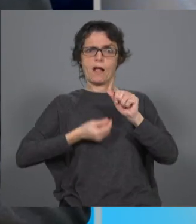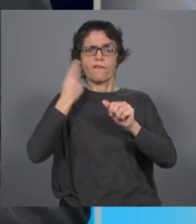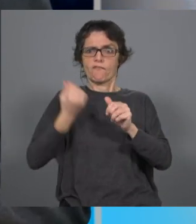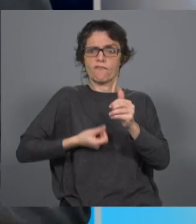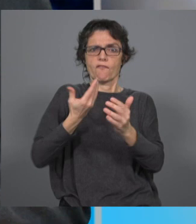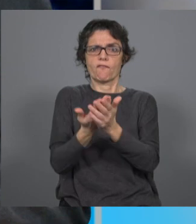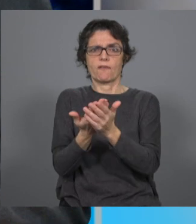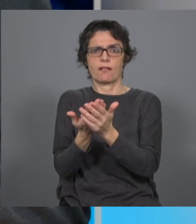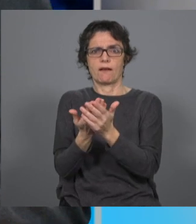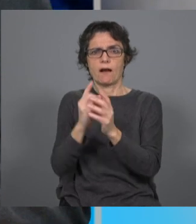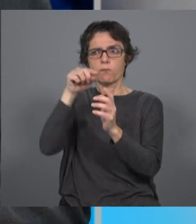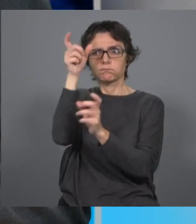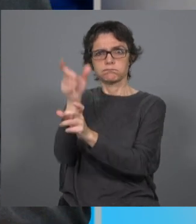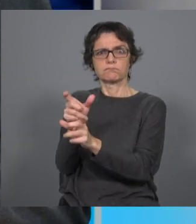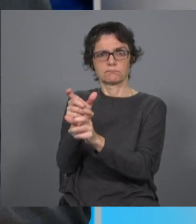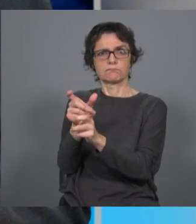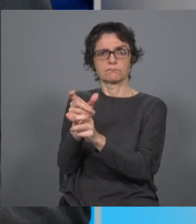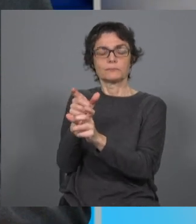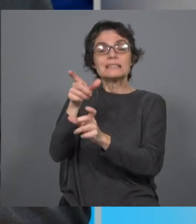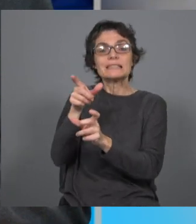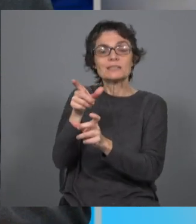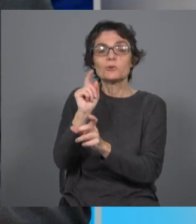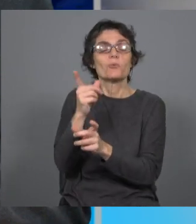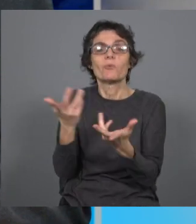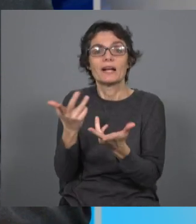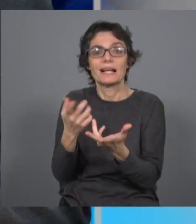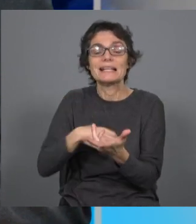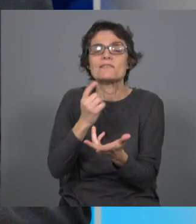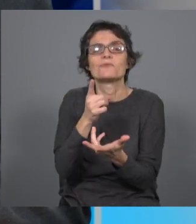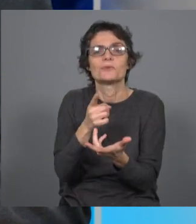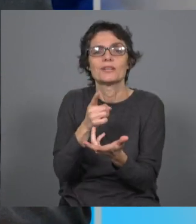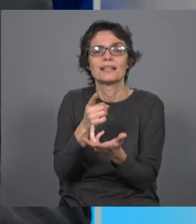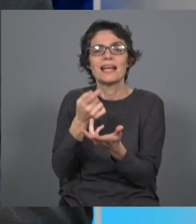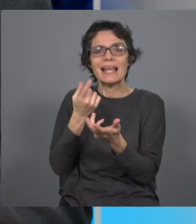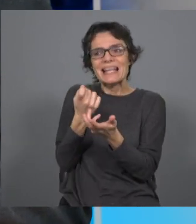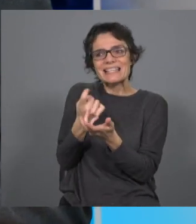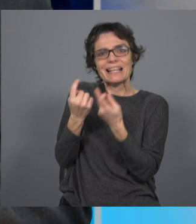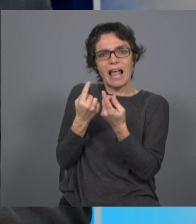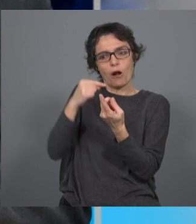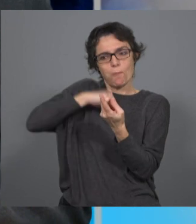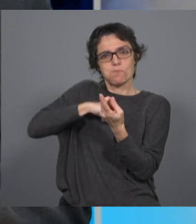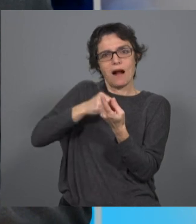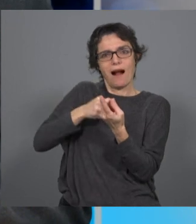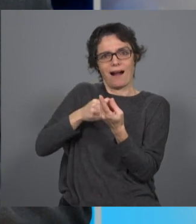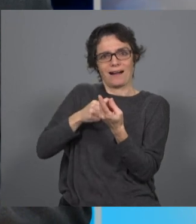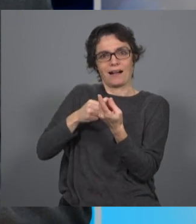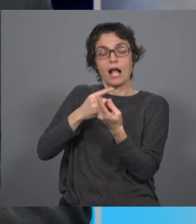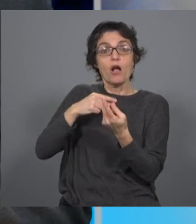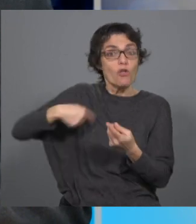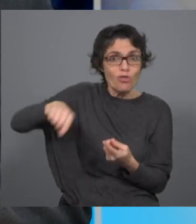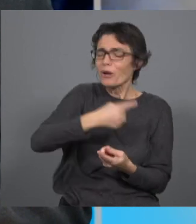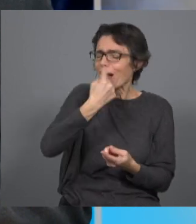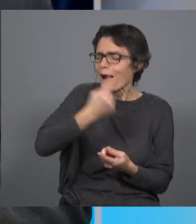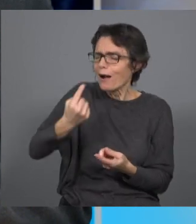é uma necessidade que o ser humano tem. Porquê? Porque nós, dentro de nós, temos possibilidades de várias identidades. E essas